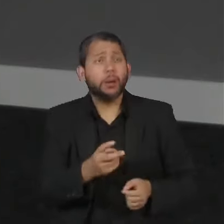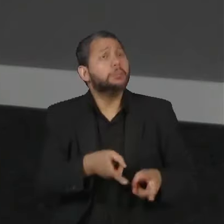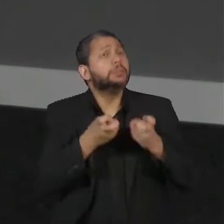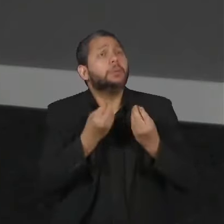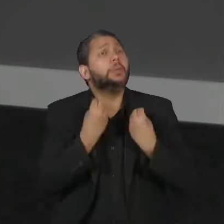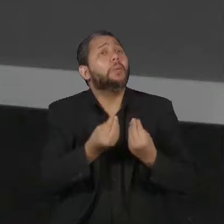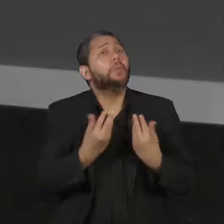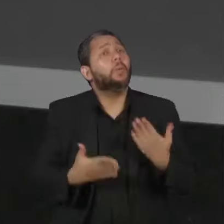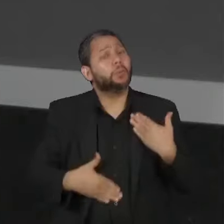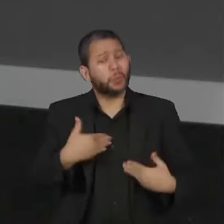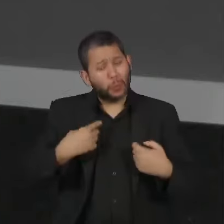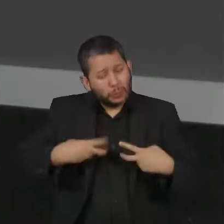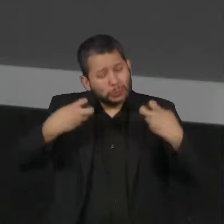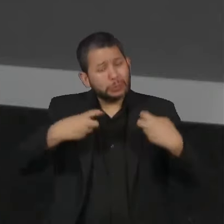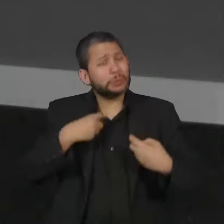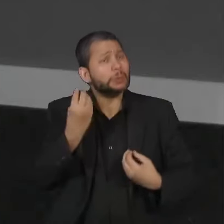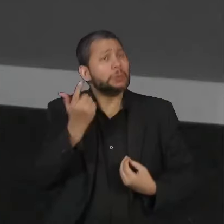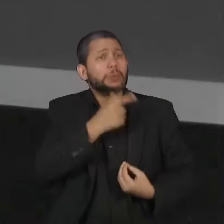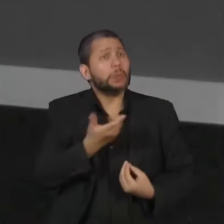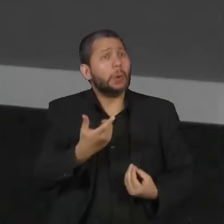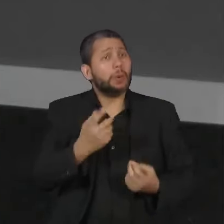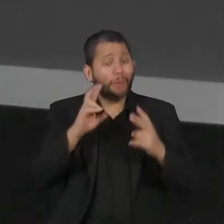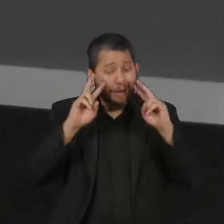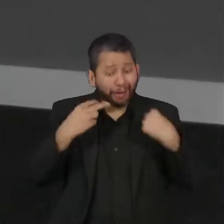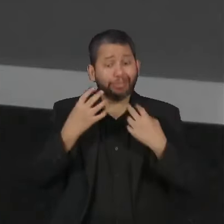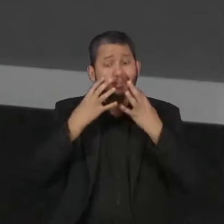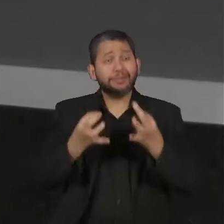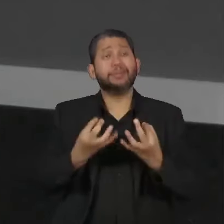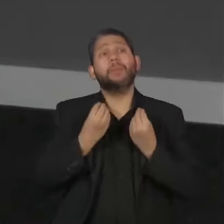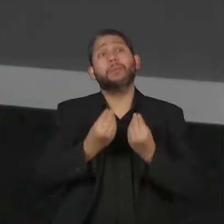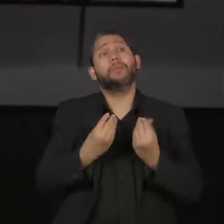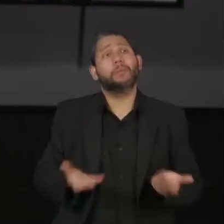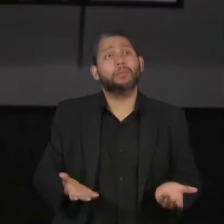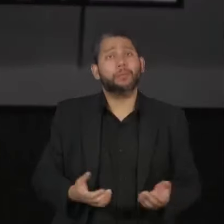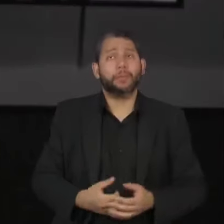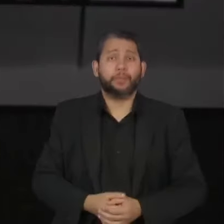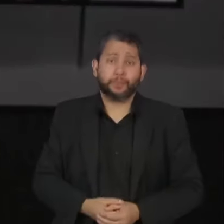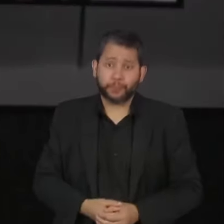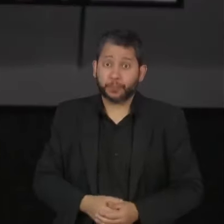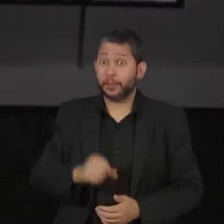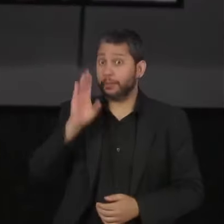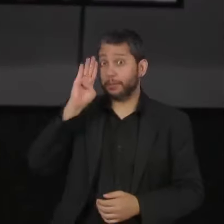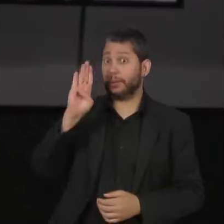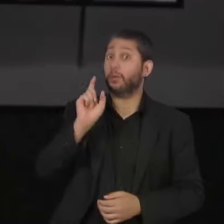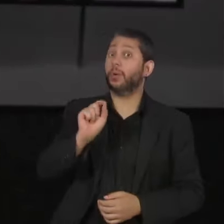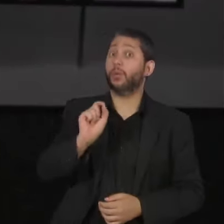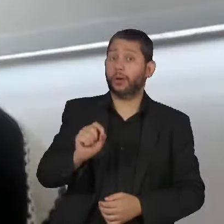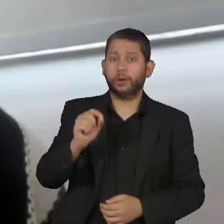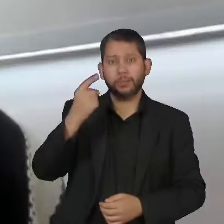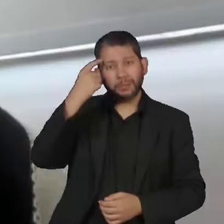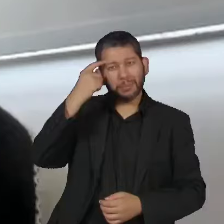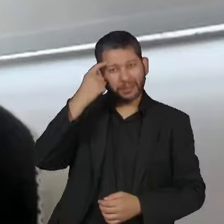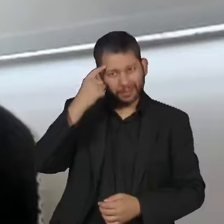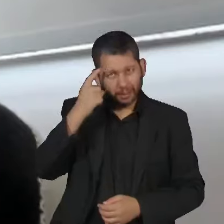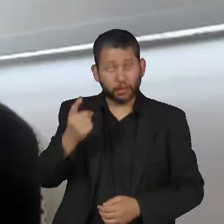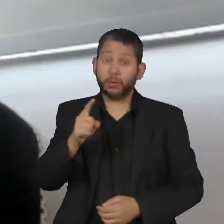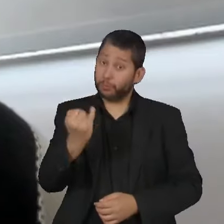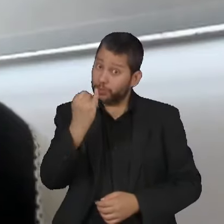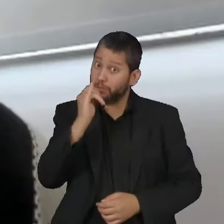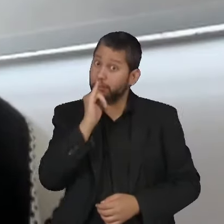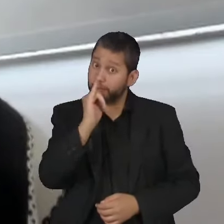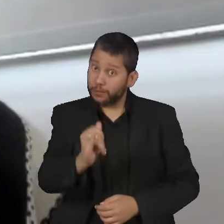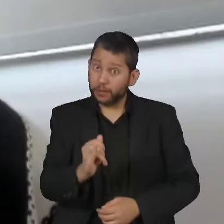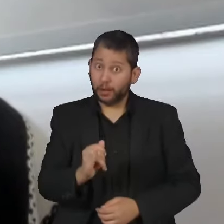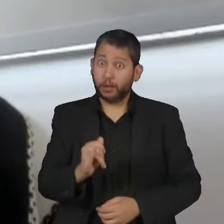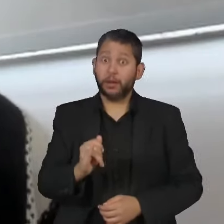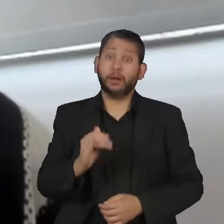quais são os sintomas que devem fazer com que a gente desperte o olhar para essa possibilidade? Classicamente é isso, né? A gente tem que pensar, acho que é muito importante a gente